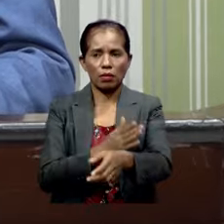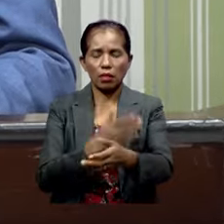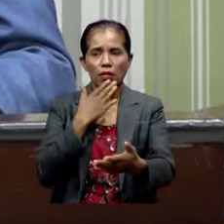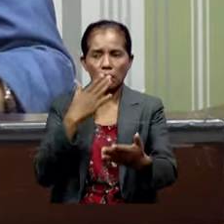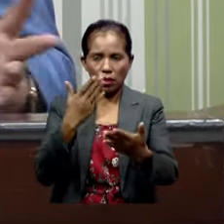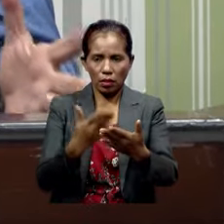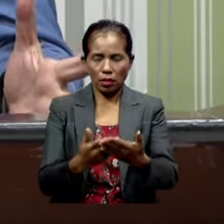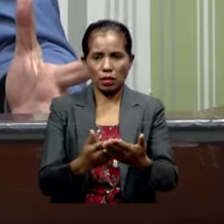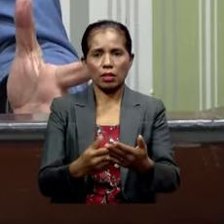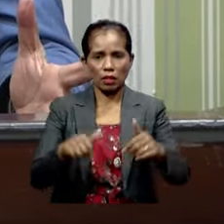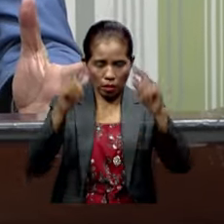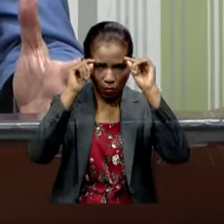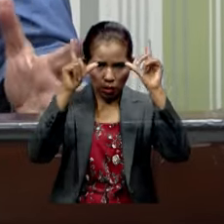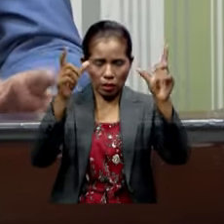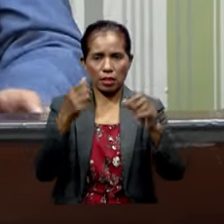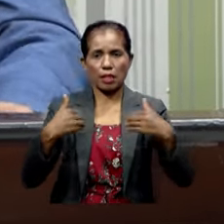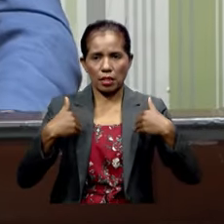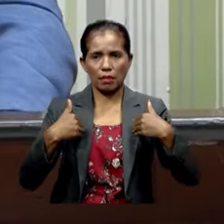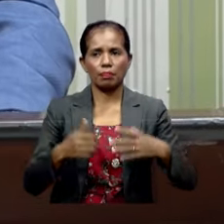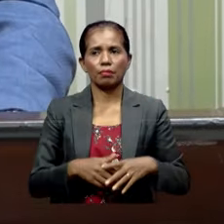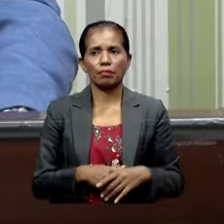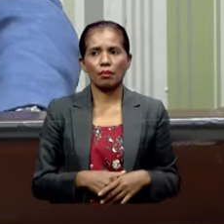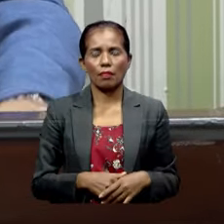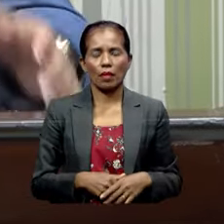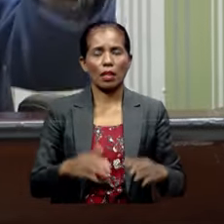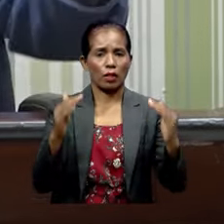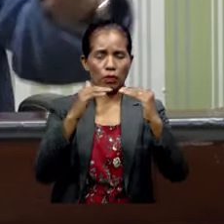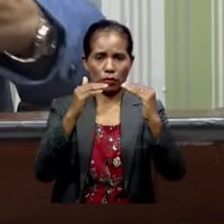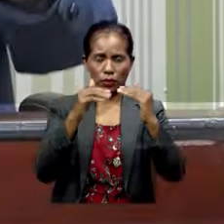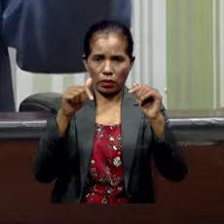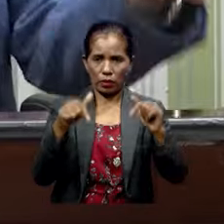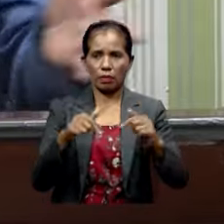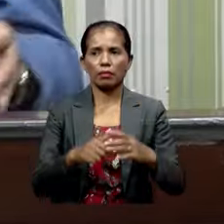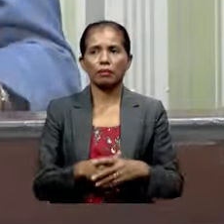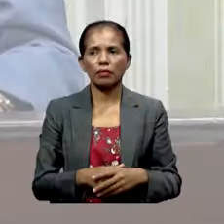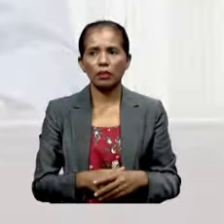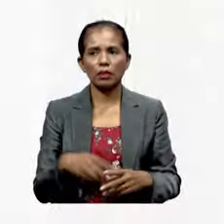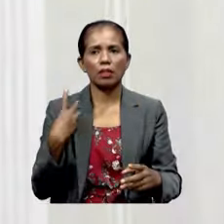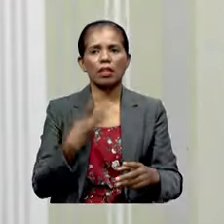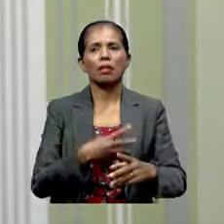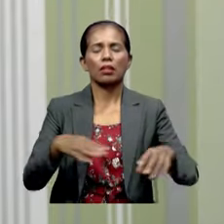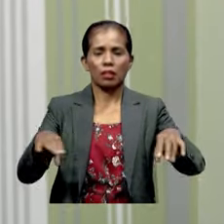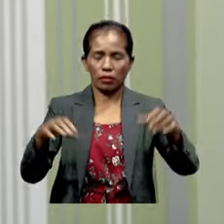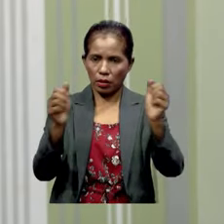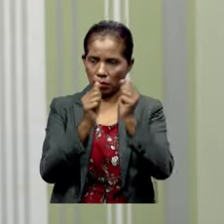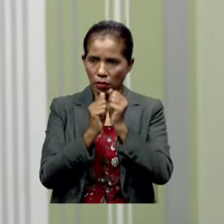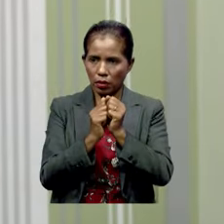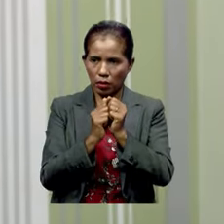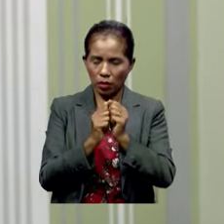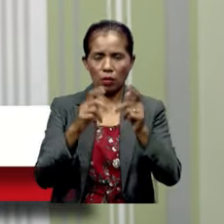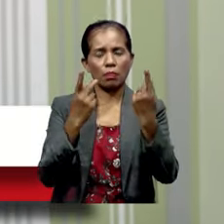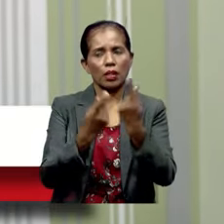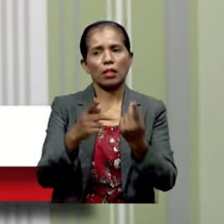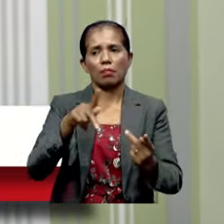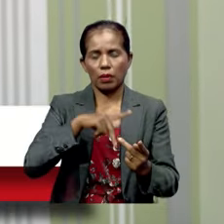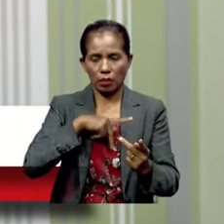potencialidade, nebem que Timor-Leste e Fórum Irané, am serviço a motu, o setor privado, nem